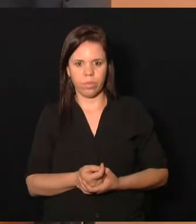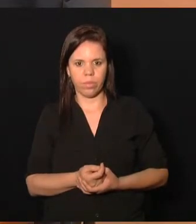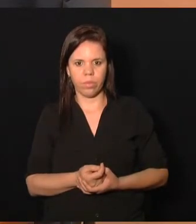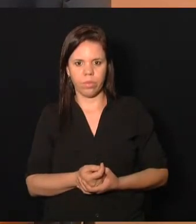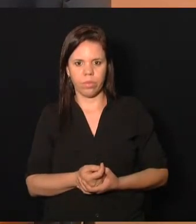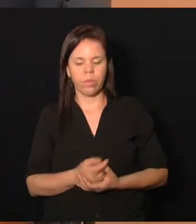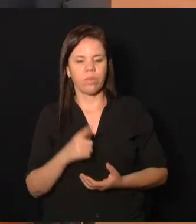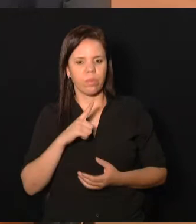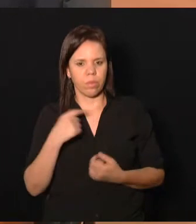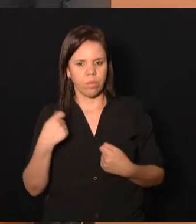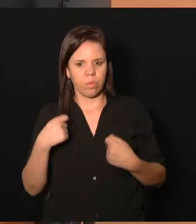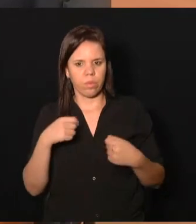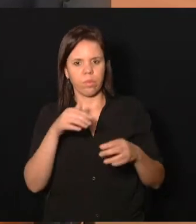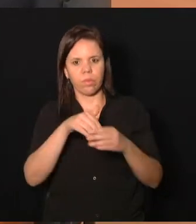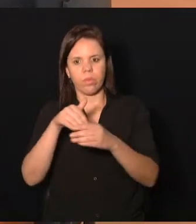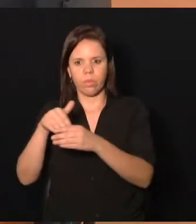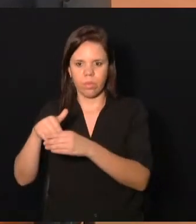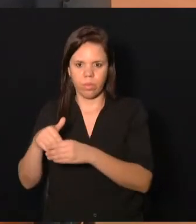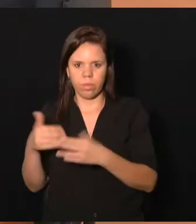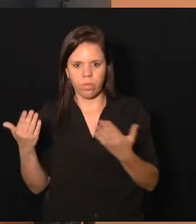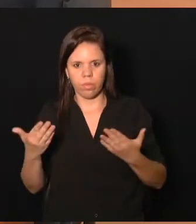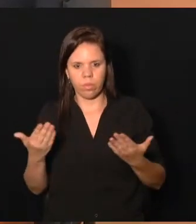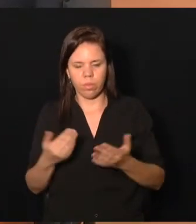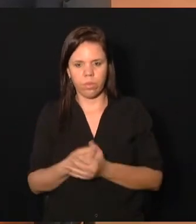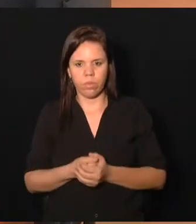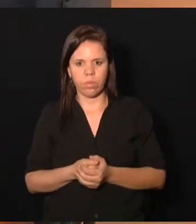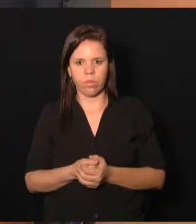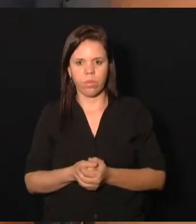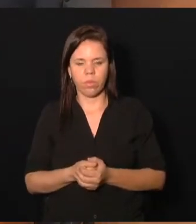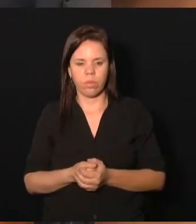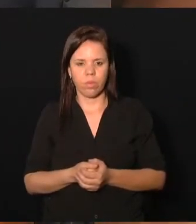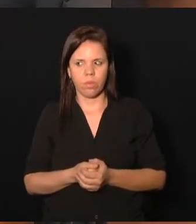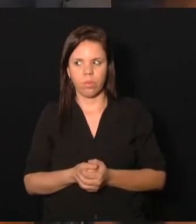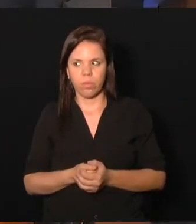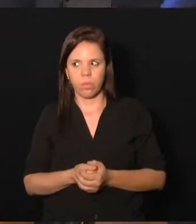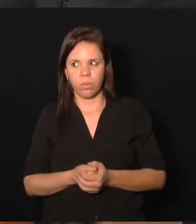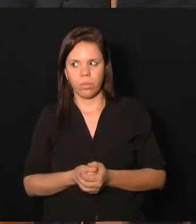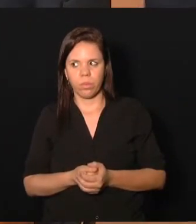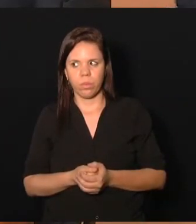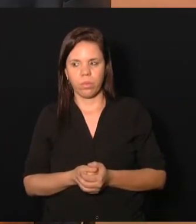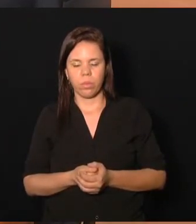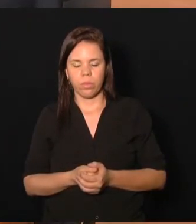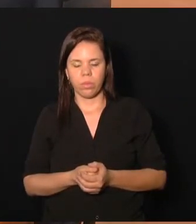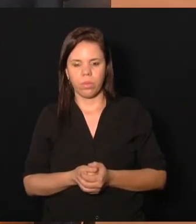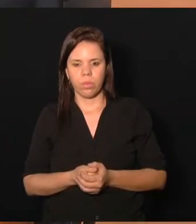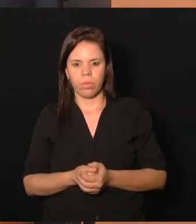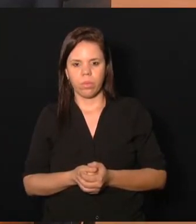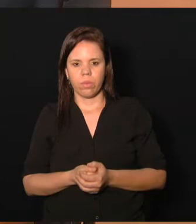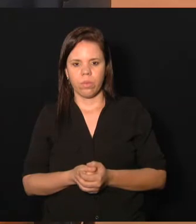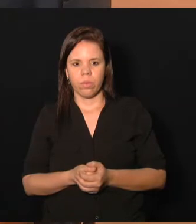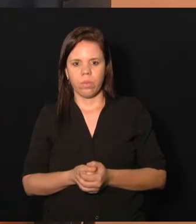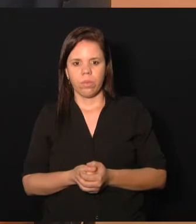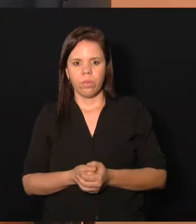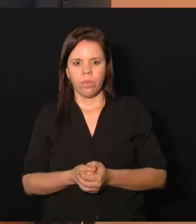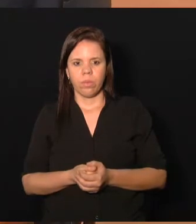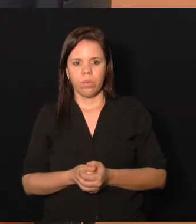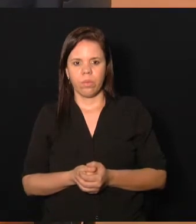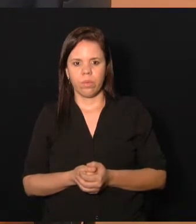temos que votar agora, que tem um parecer dado pelo... Cadê o parecer? O parecer foi